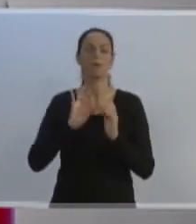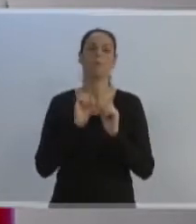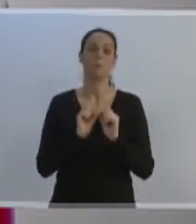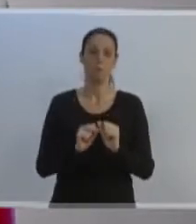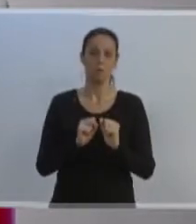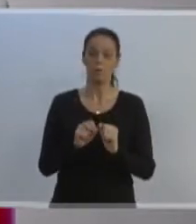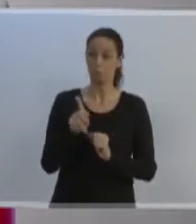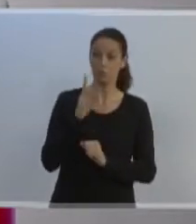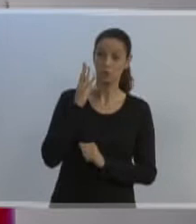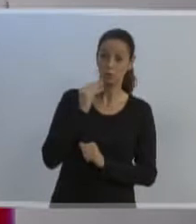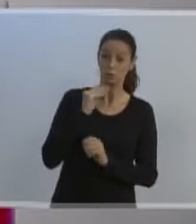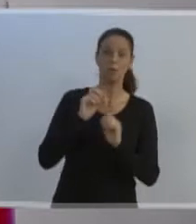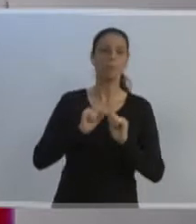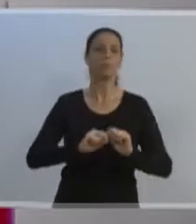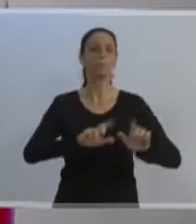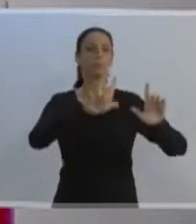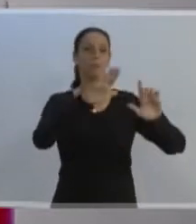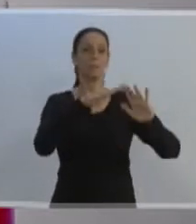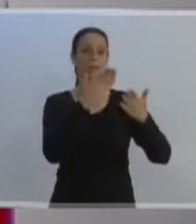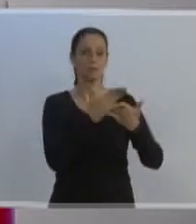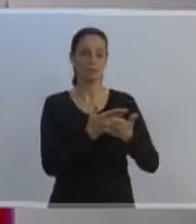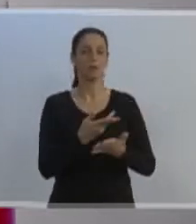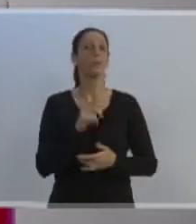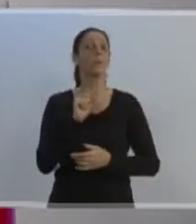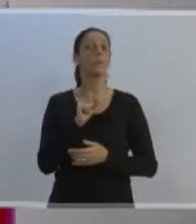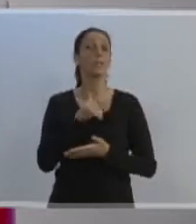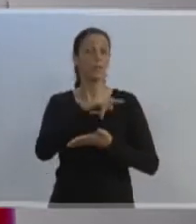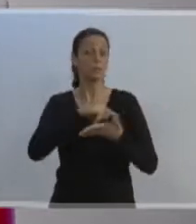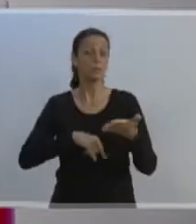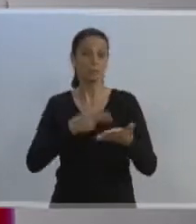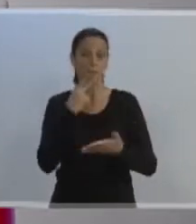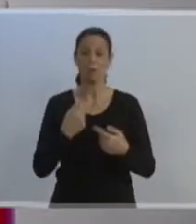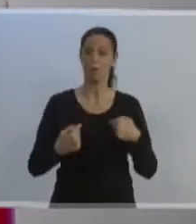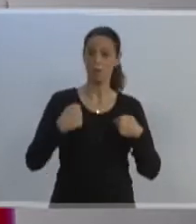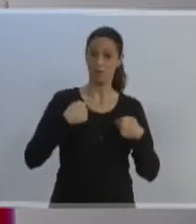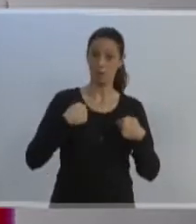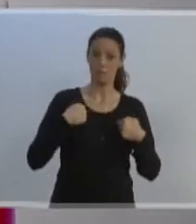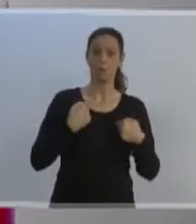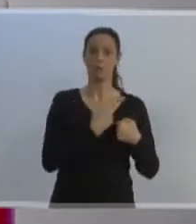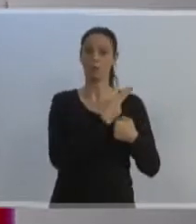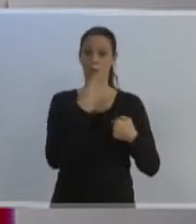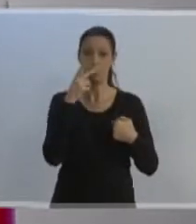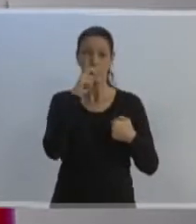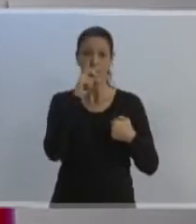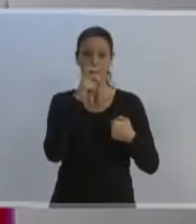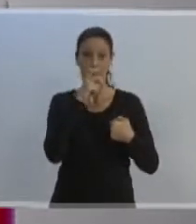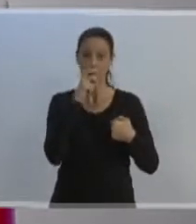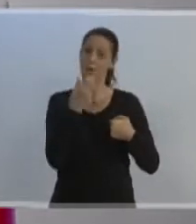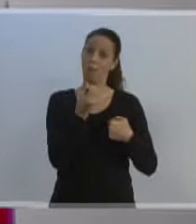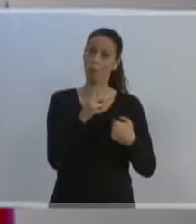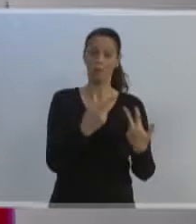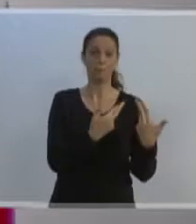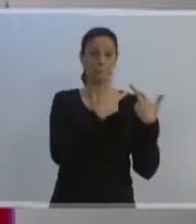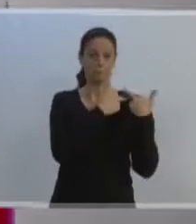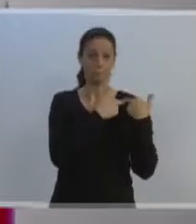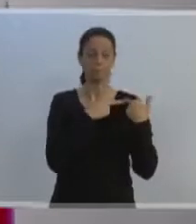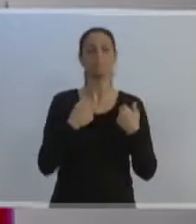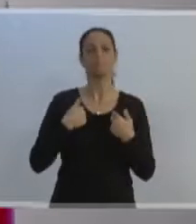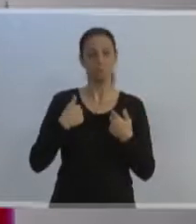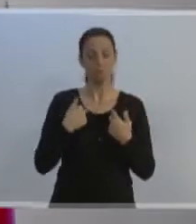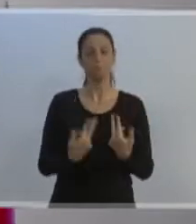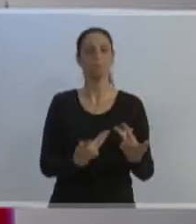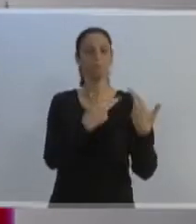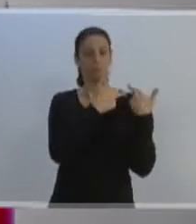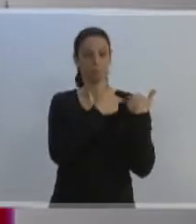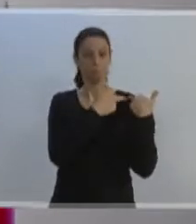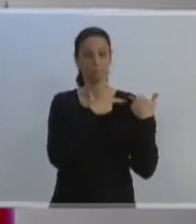professor Gilson, e coloque lá na escola. Diz o seguinte: eu, preencher com o nome do pai, da mãe ou responsável, na qualidade de